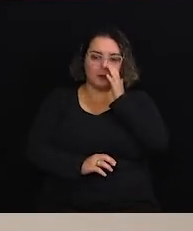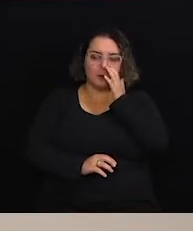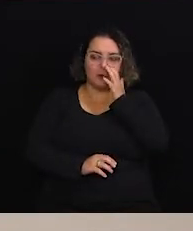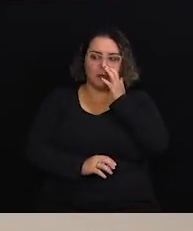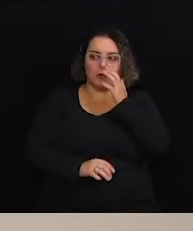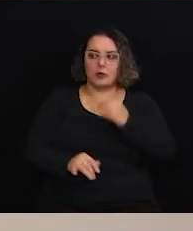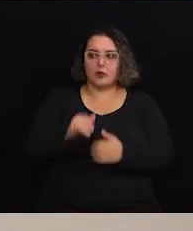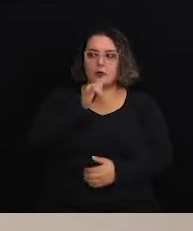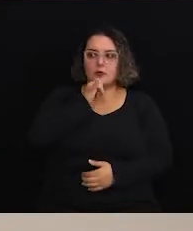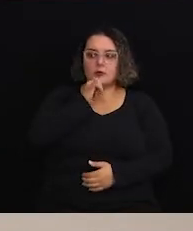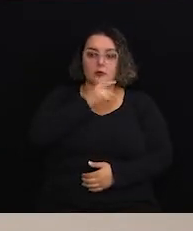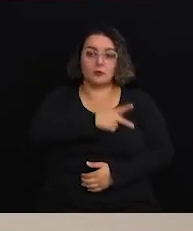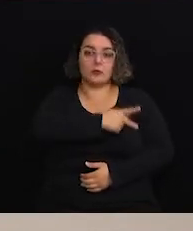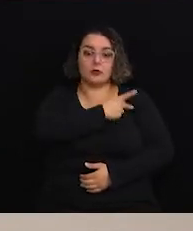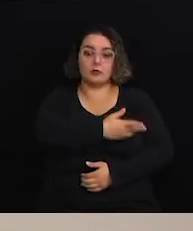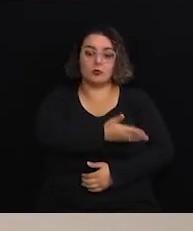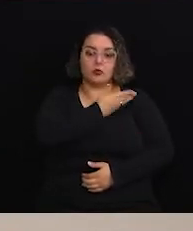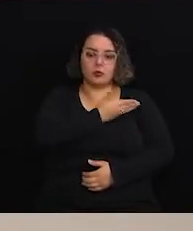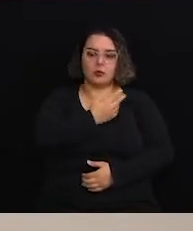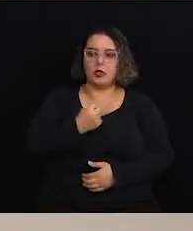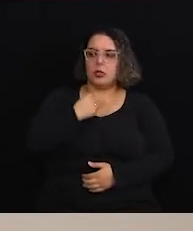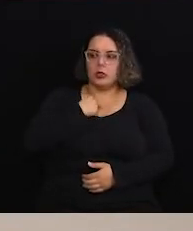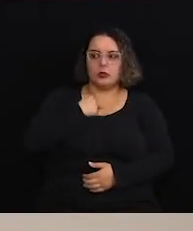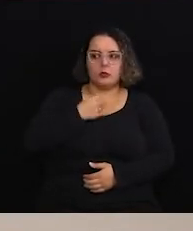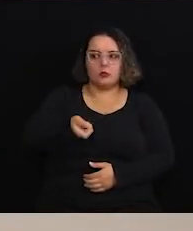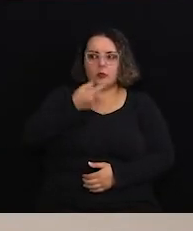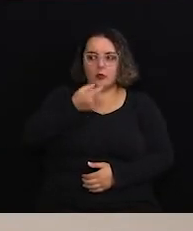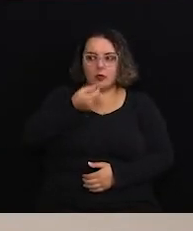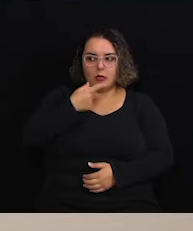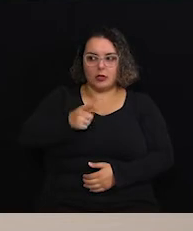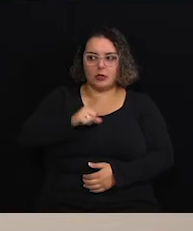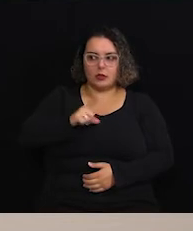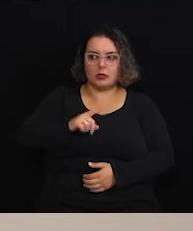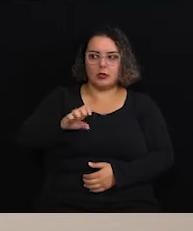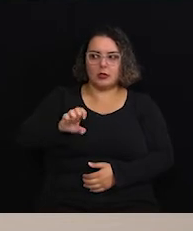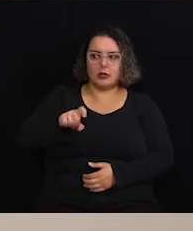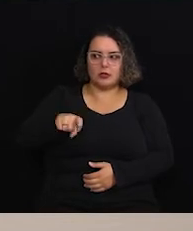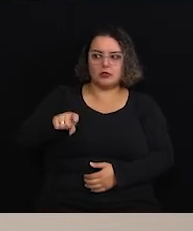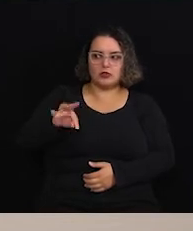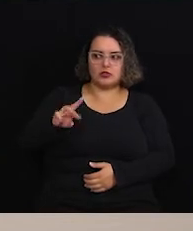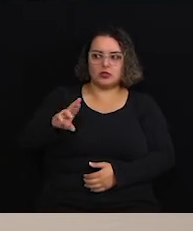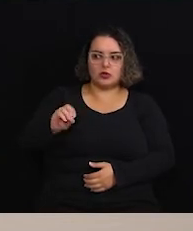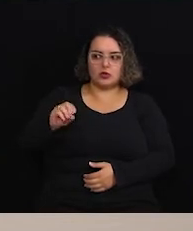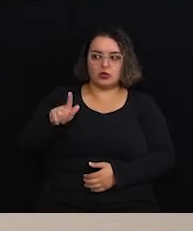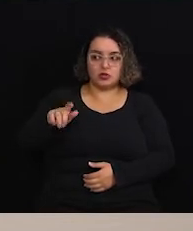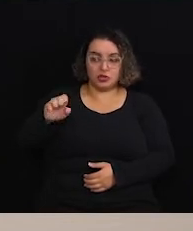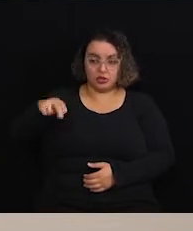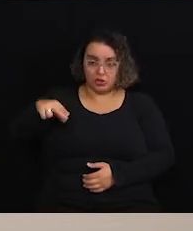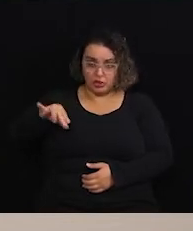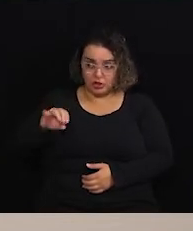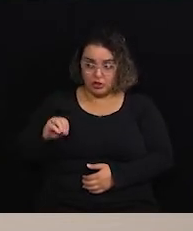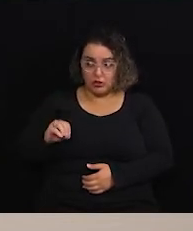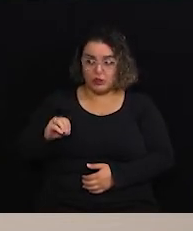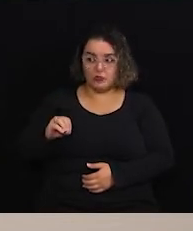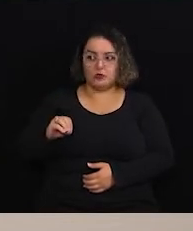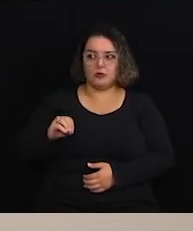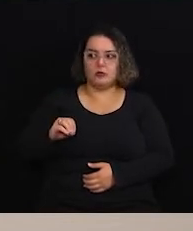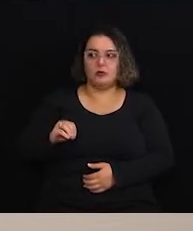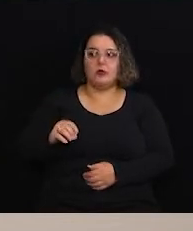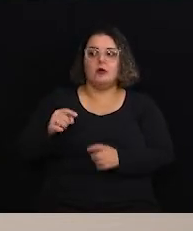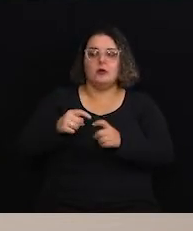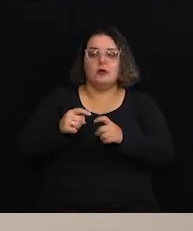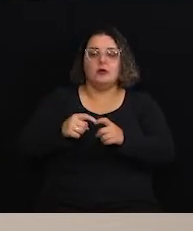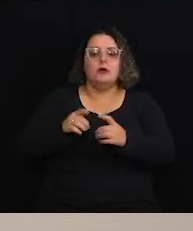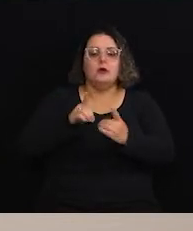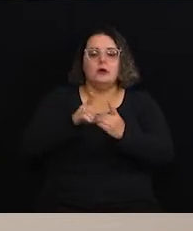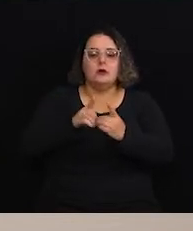são, por exemplo, têm pressão alta, elas não podem tomar medicamentos que tenham estrogênio, né? Então, quando essa mulher vai no consultório, a